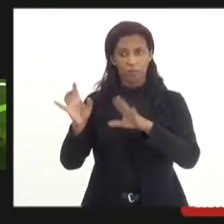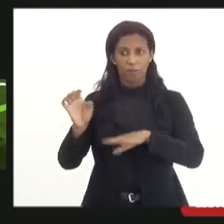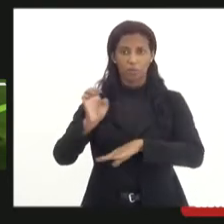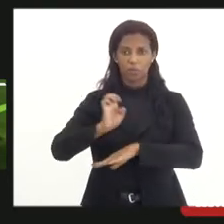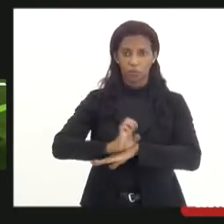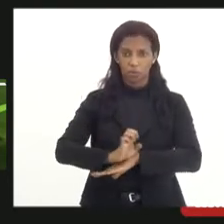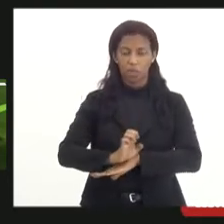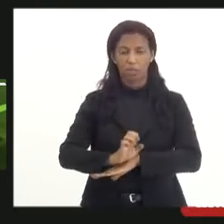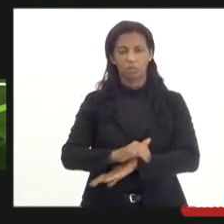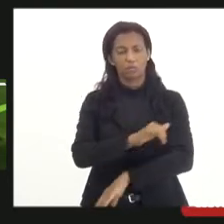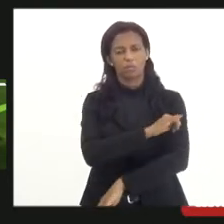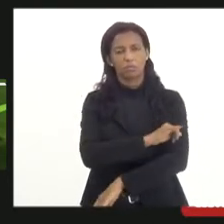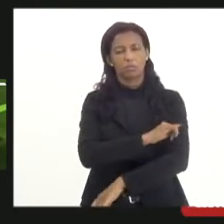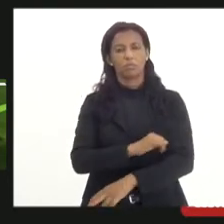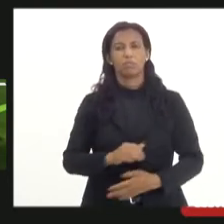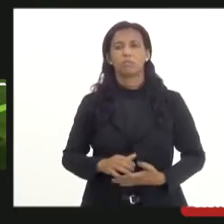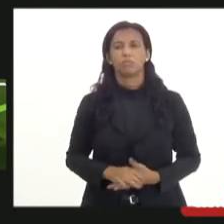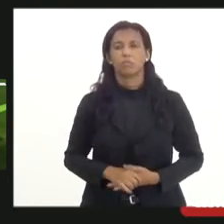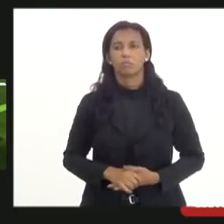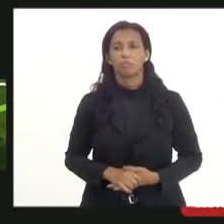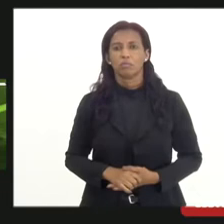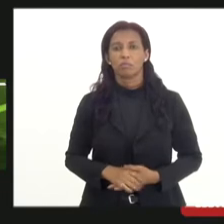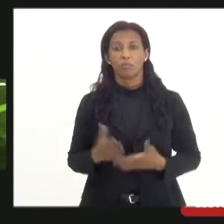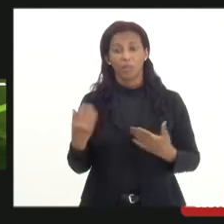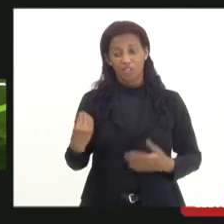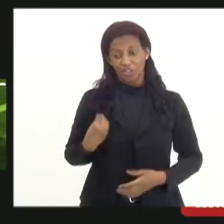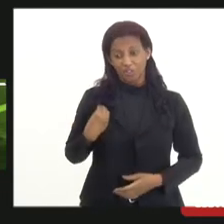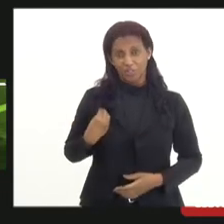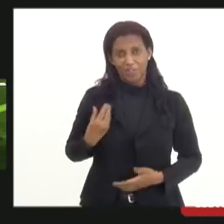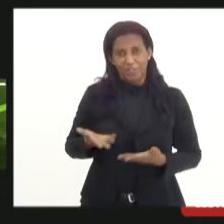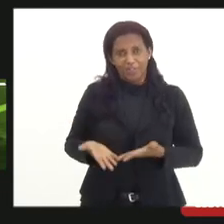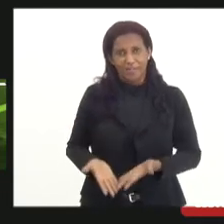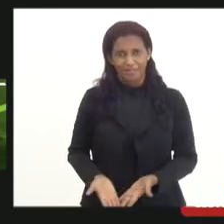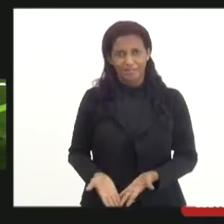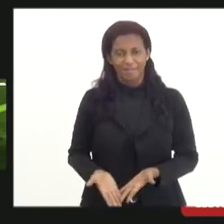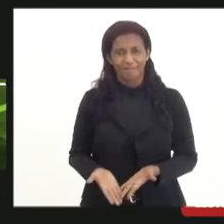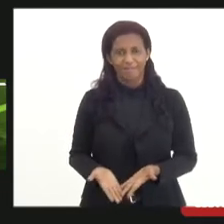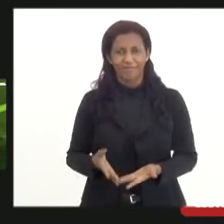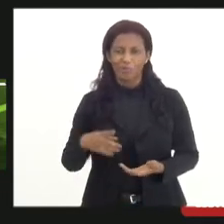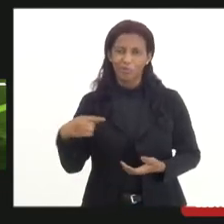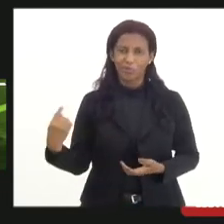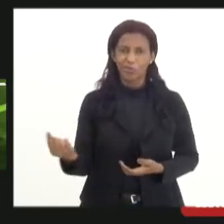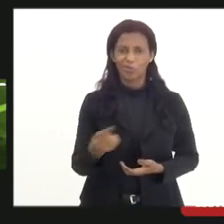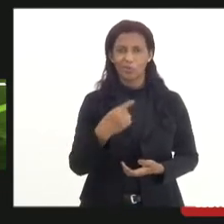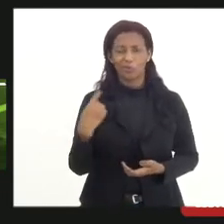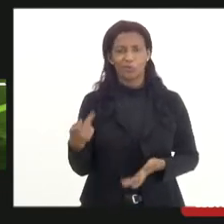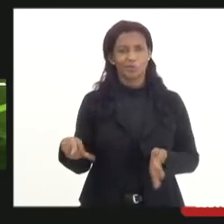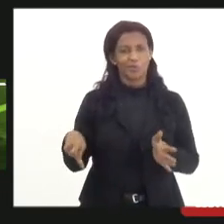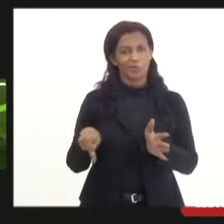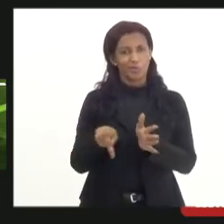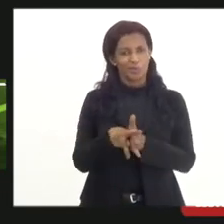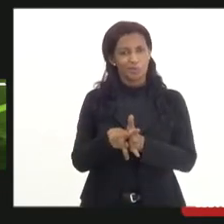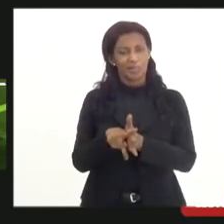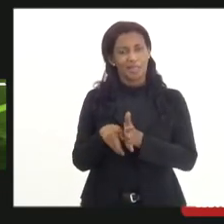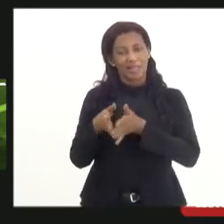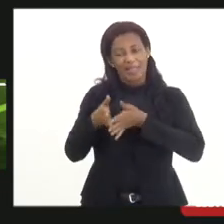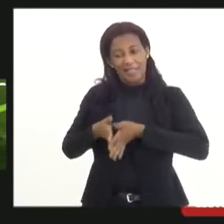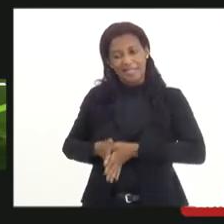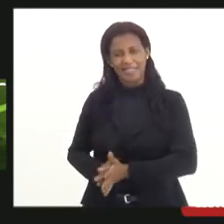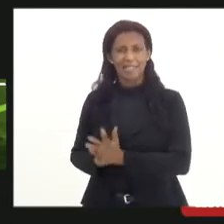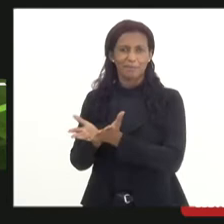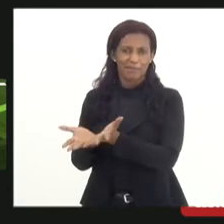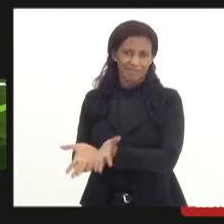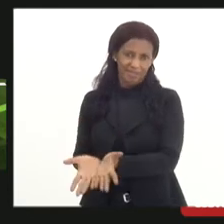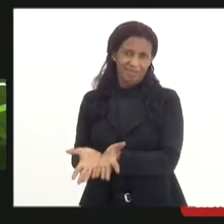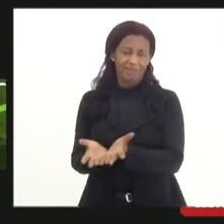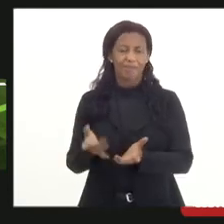do Rio de Janeiro, porque a gente mora nele, né, vive nele, somos cria desse estado,